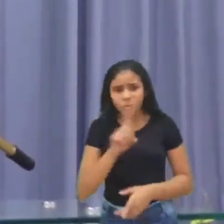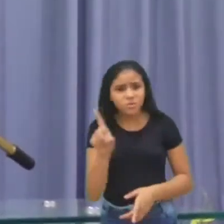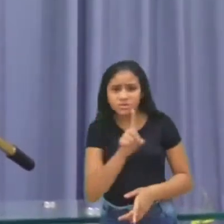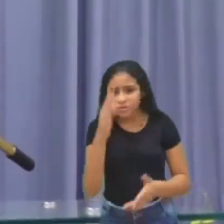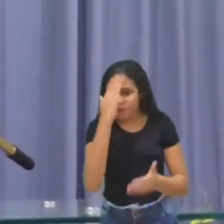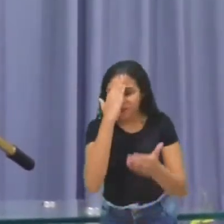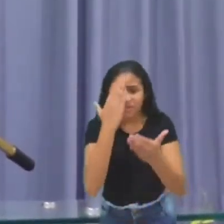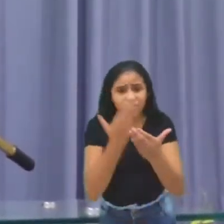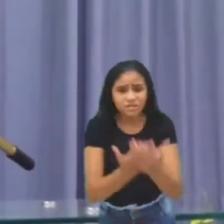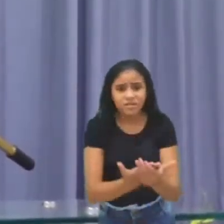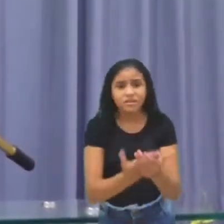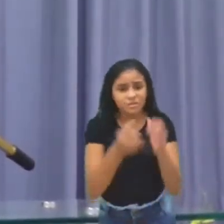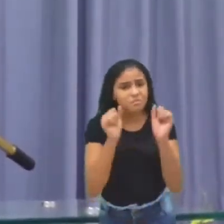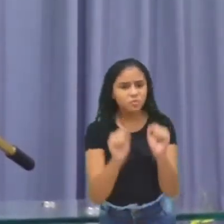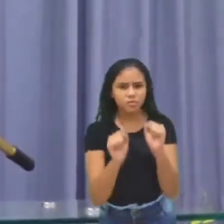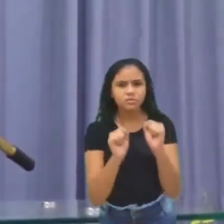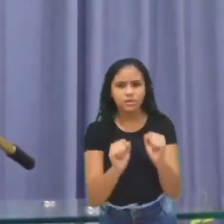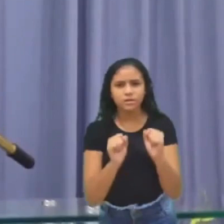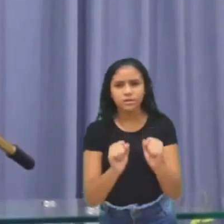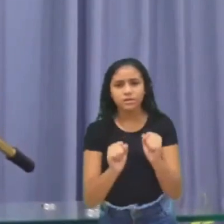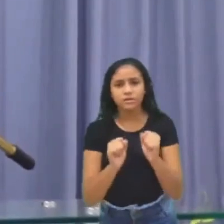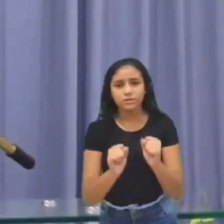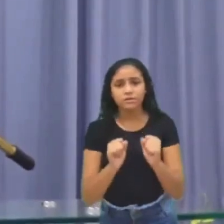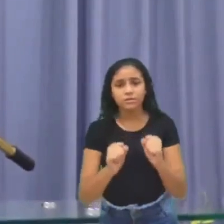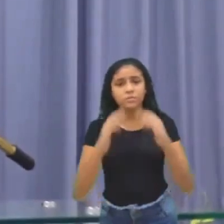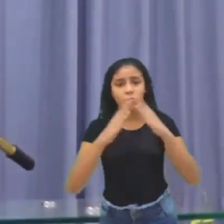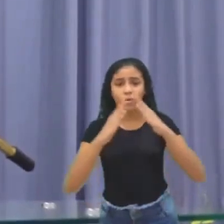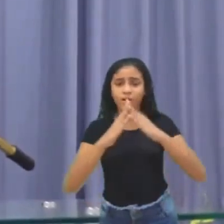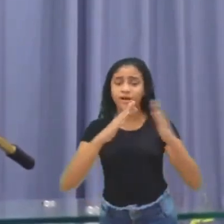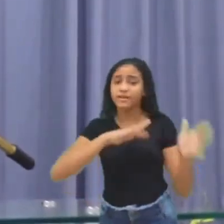que pudessem habitar naquela terra.